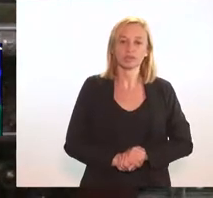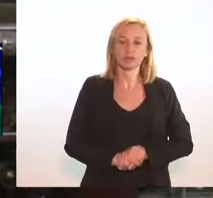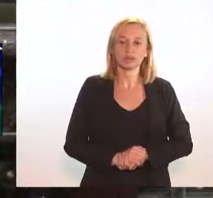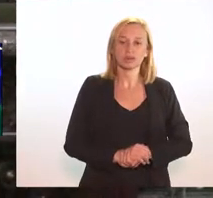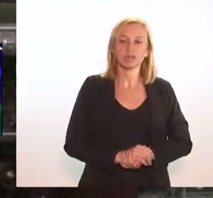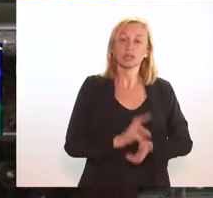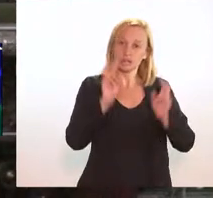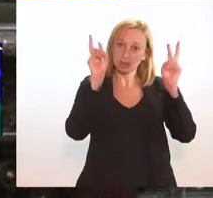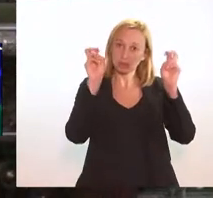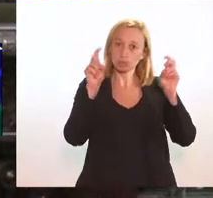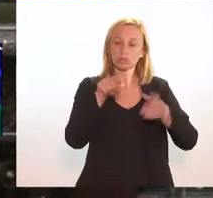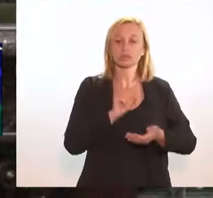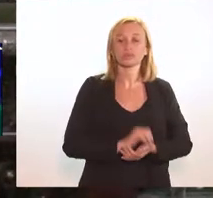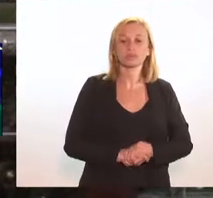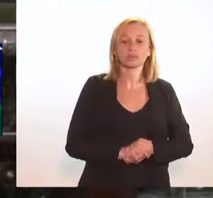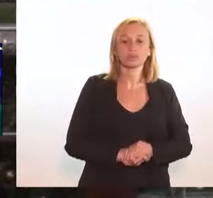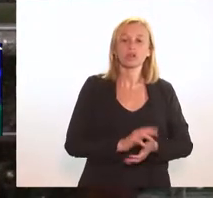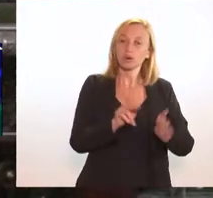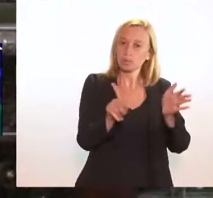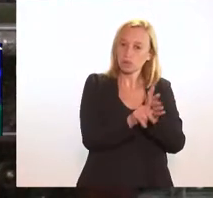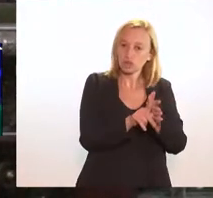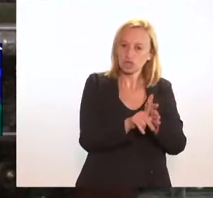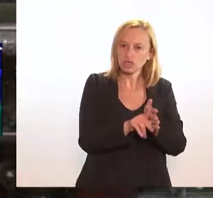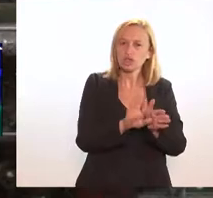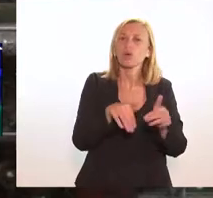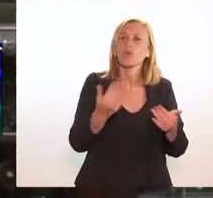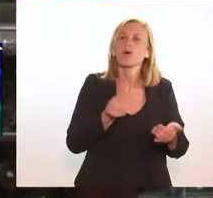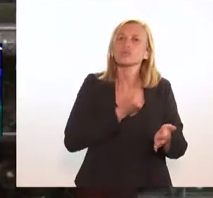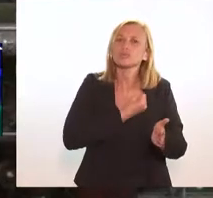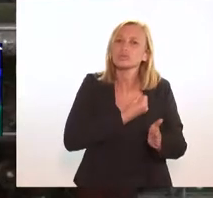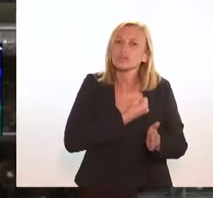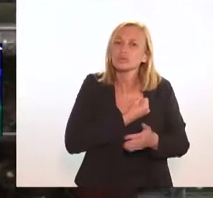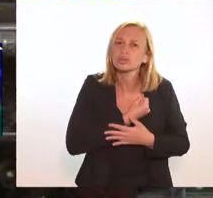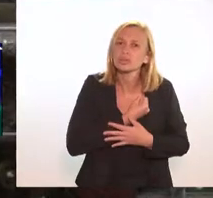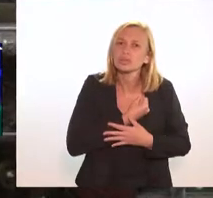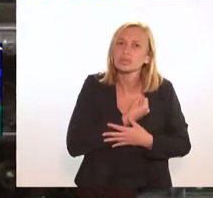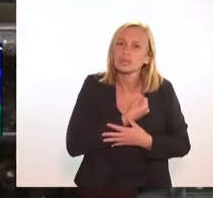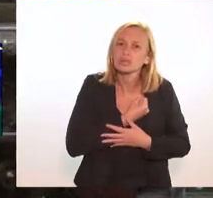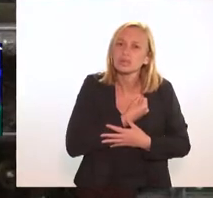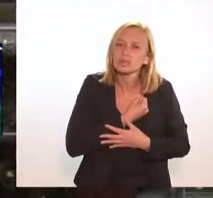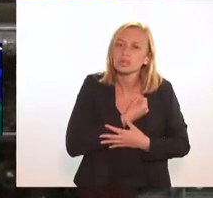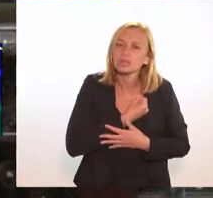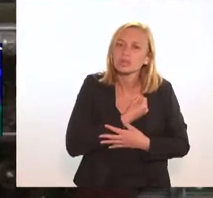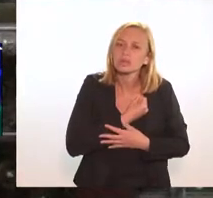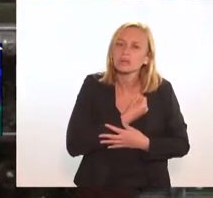essa questão do projeto. Qual é o número dele, Dionísio?